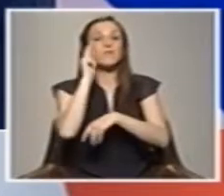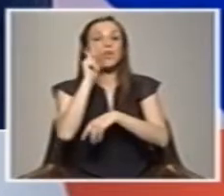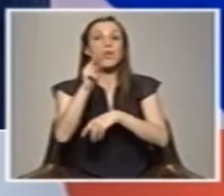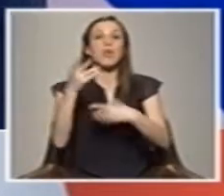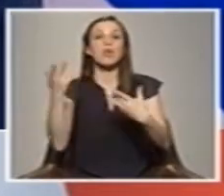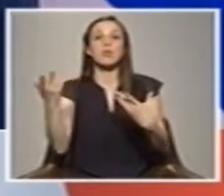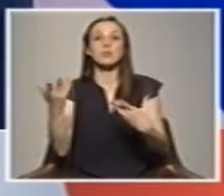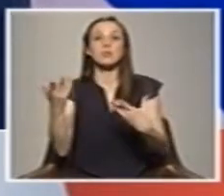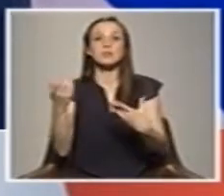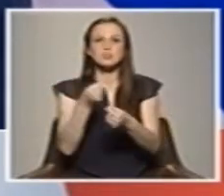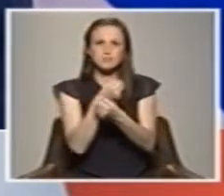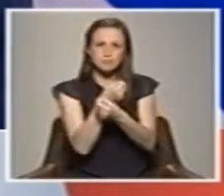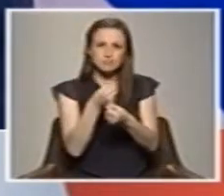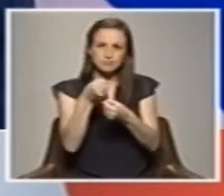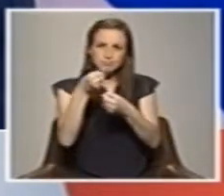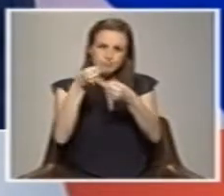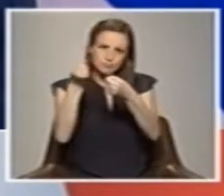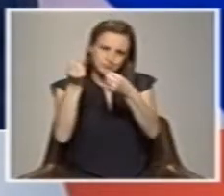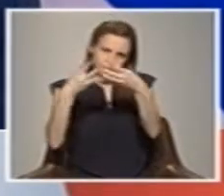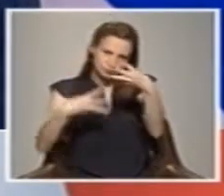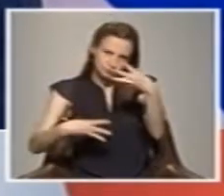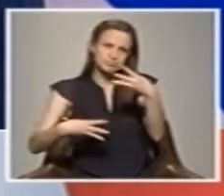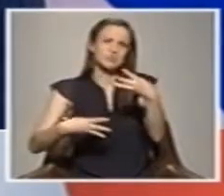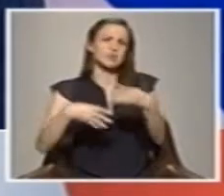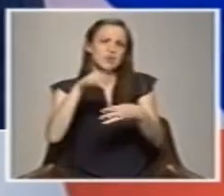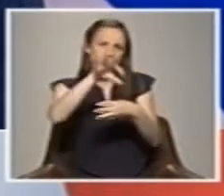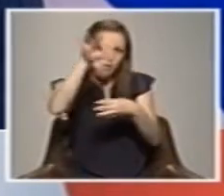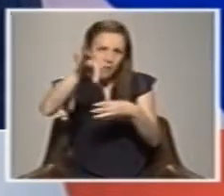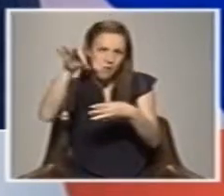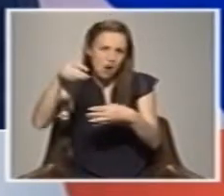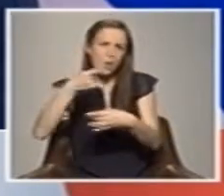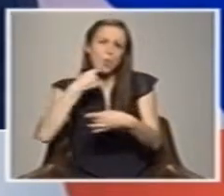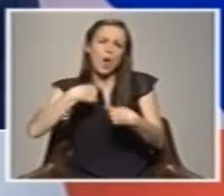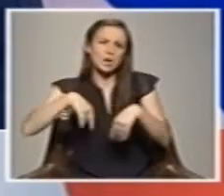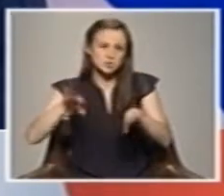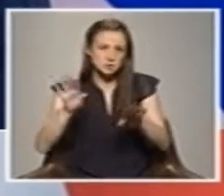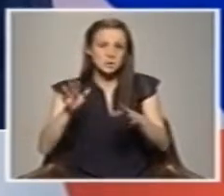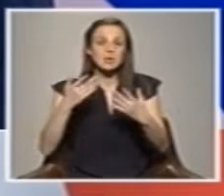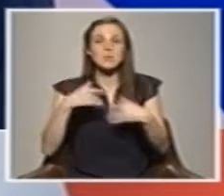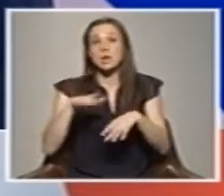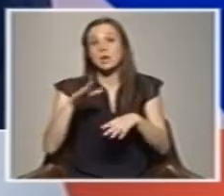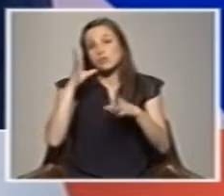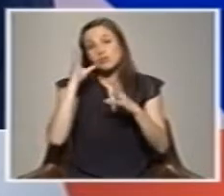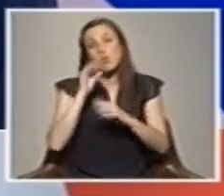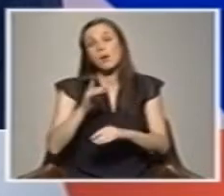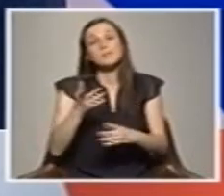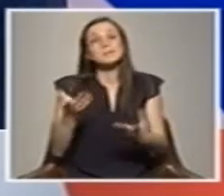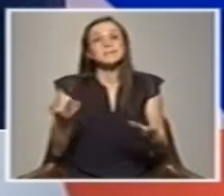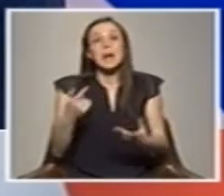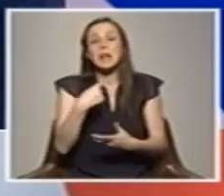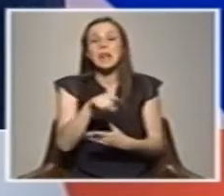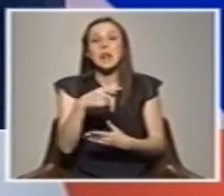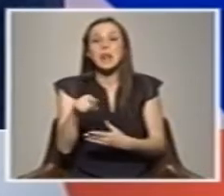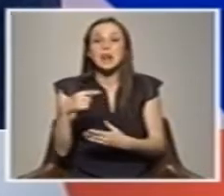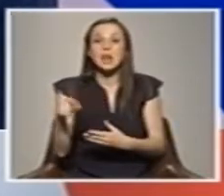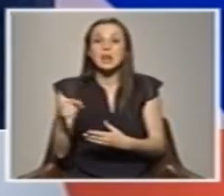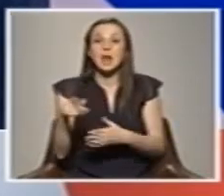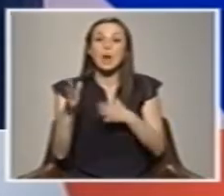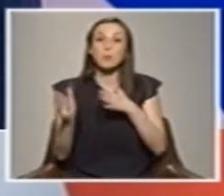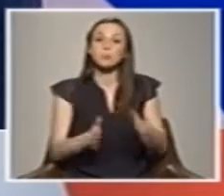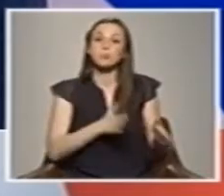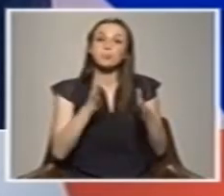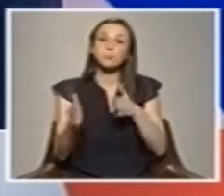um grande leque de opção, mas se calhar onde não sabe efetivamente que há, se calhar, muita produção